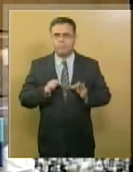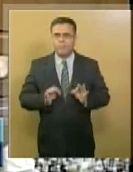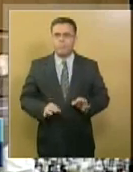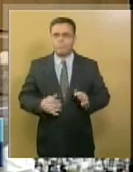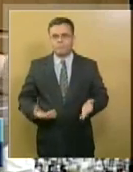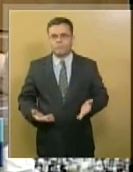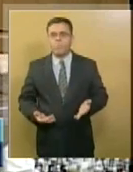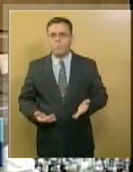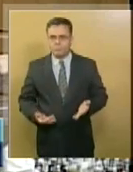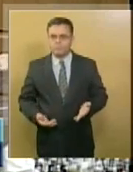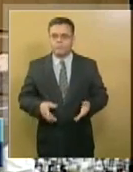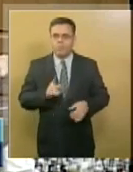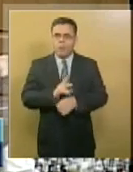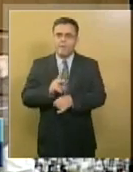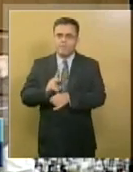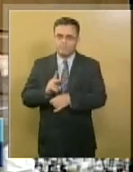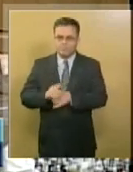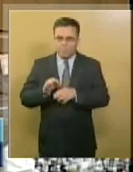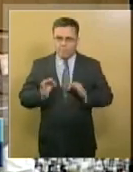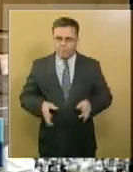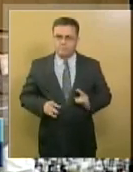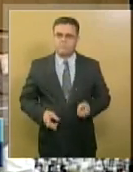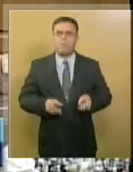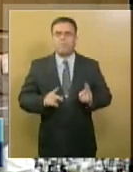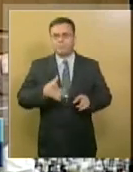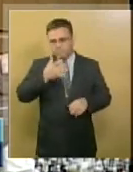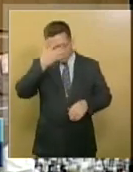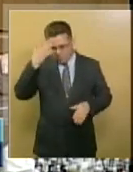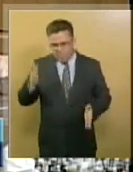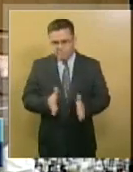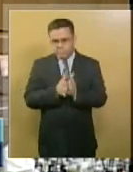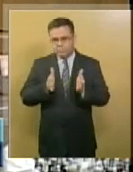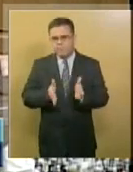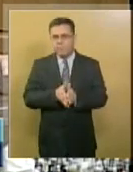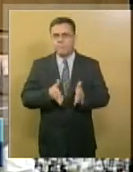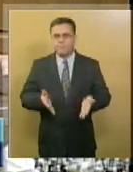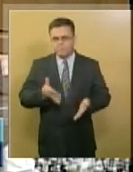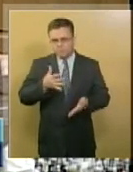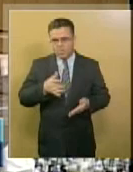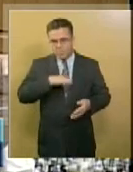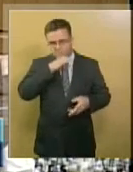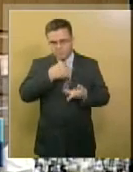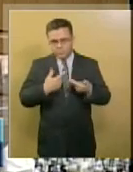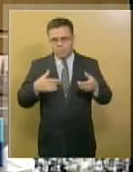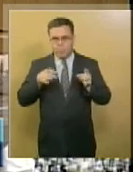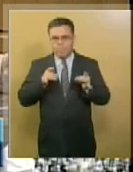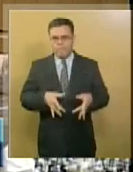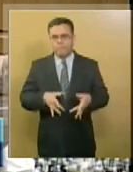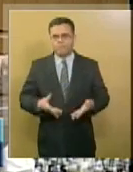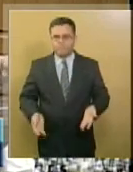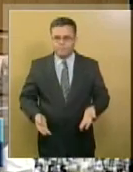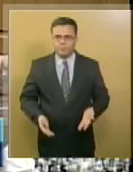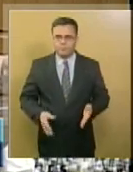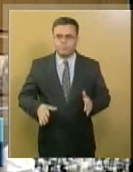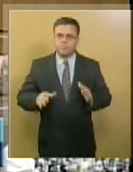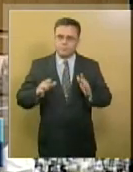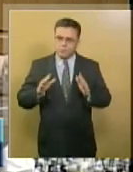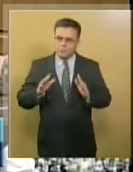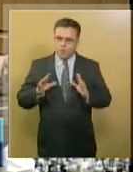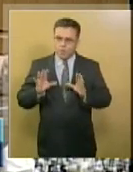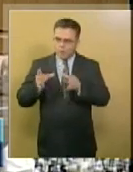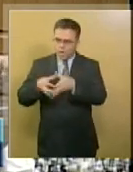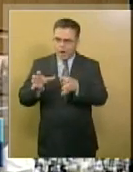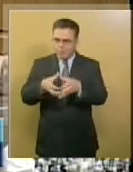Firmar convênios e atender animais de pessoas de baixa renda e animais abandonados através das instituições legalmente